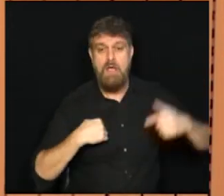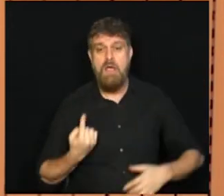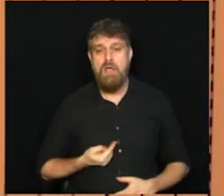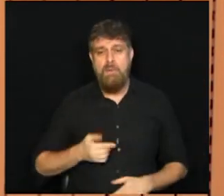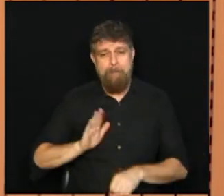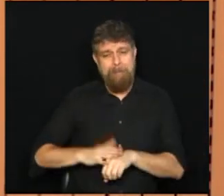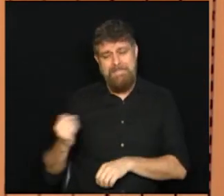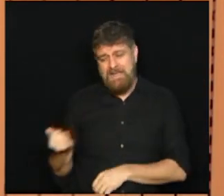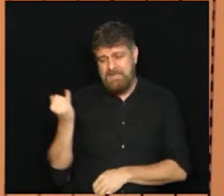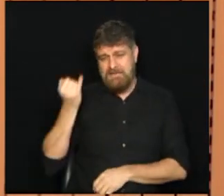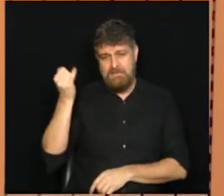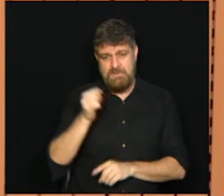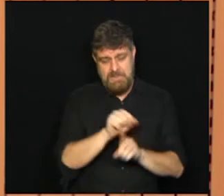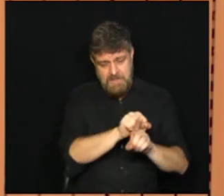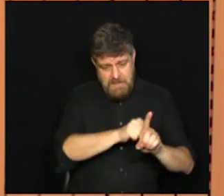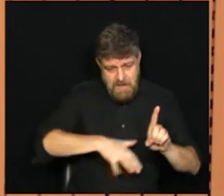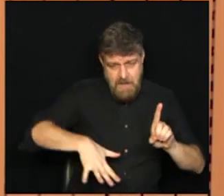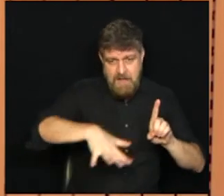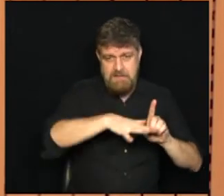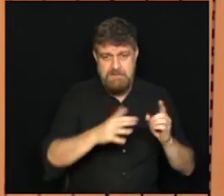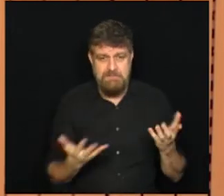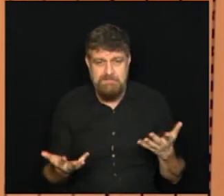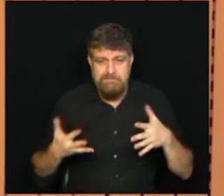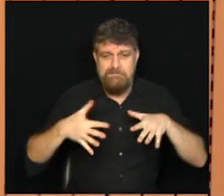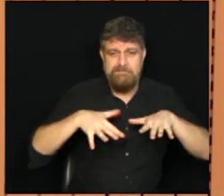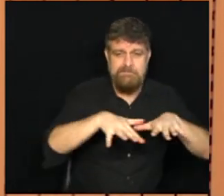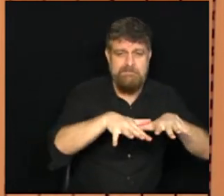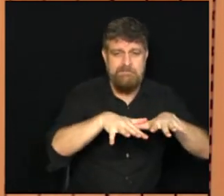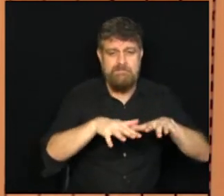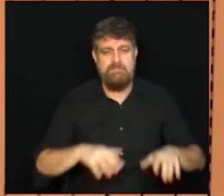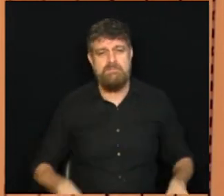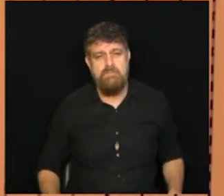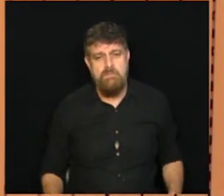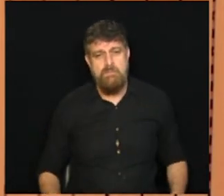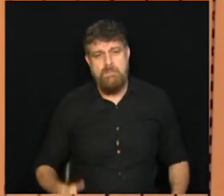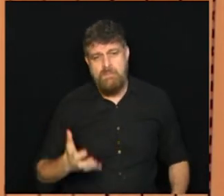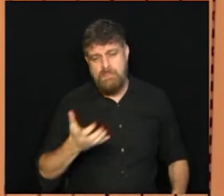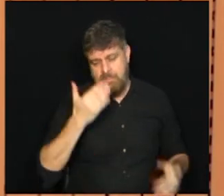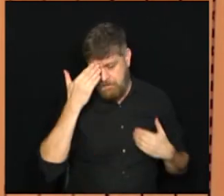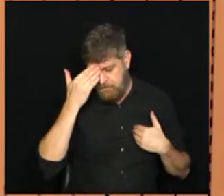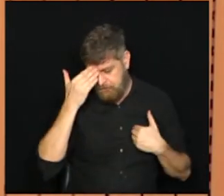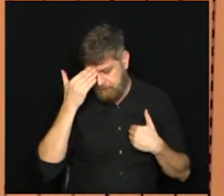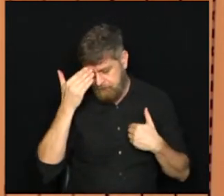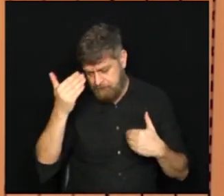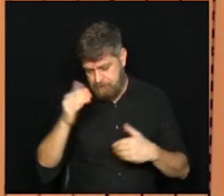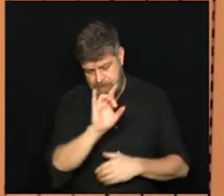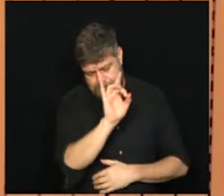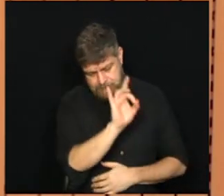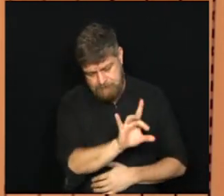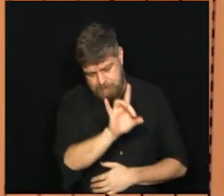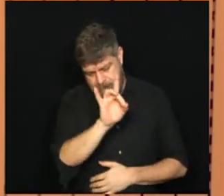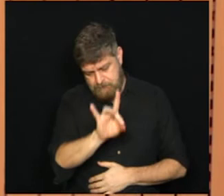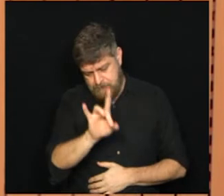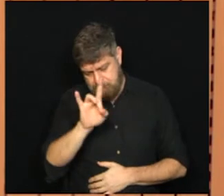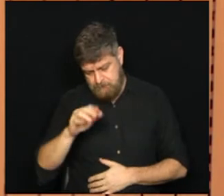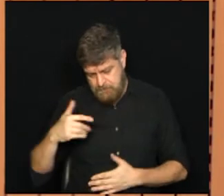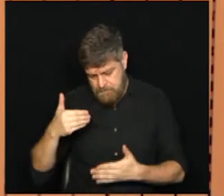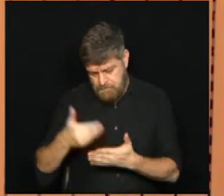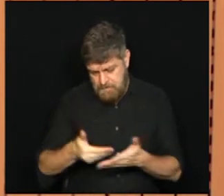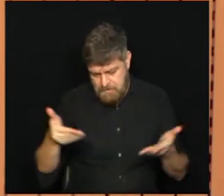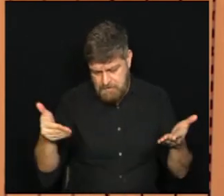uma sociedade cada vez mais inclusiva. Então, quero agradecer mais uma vez cada um de vocês que ficaram aqui até o